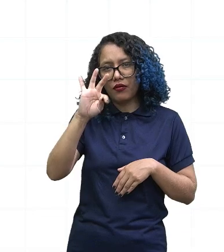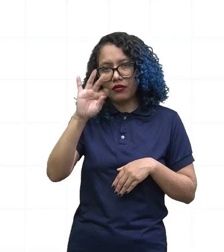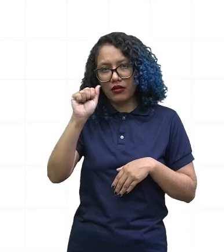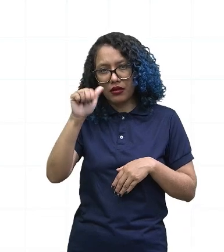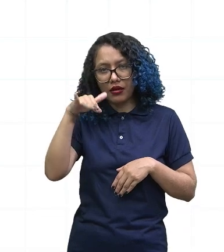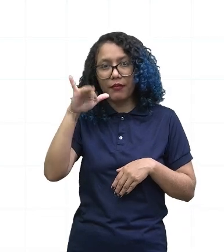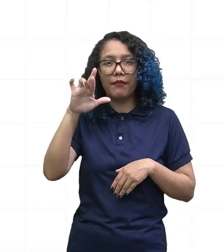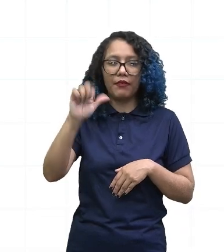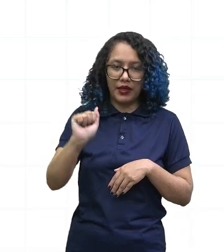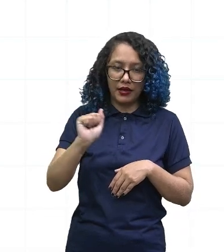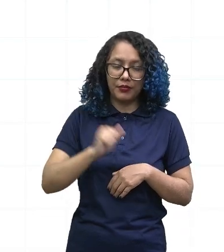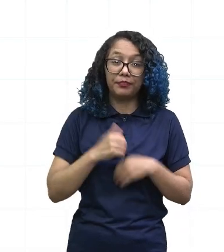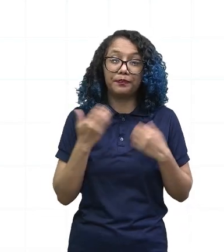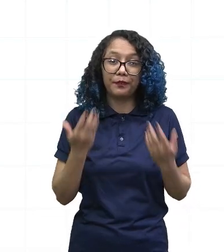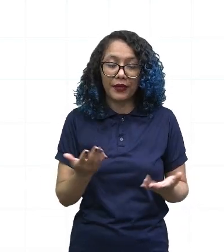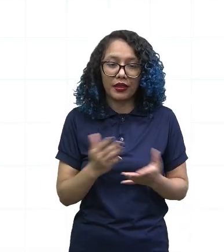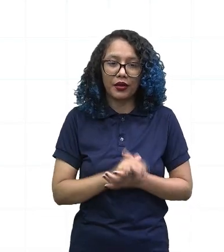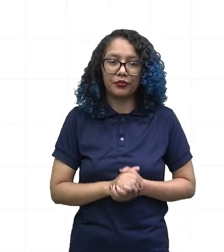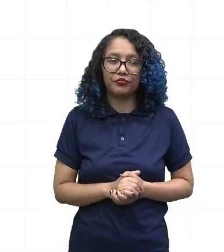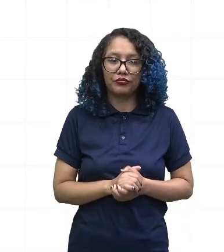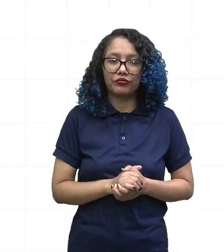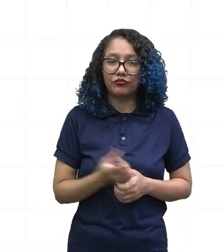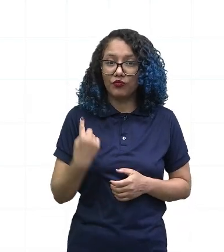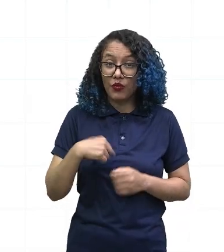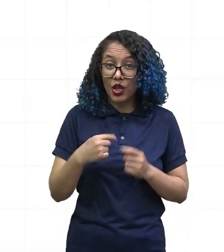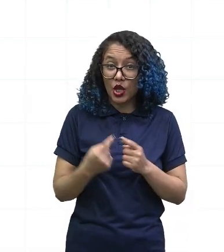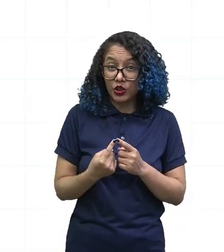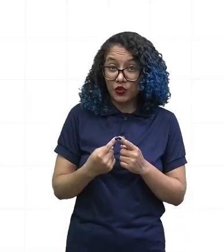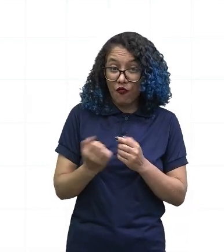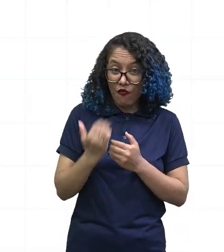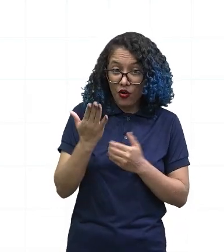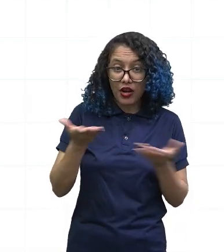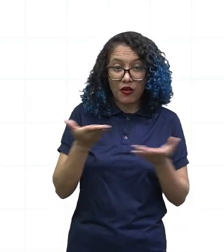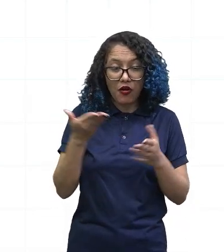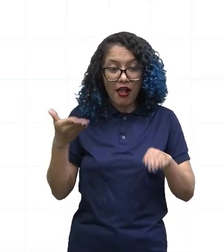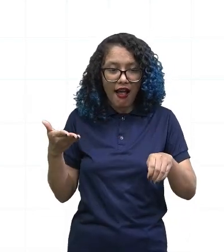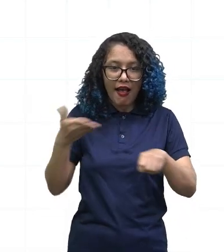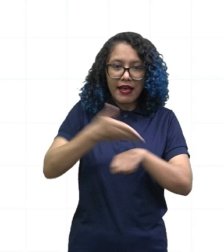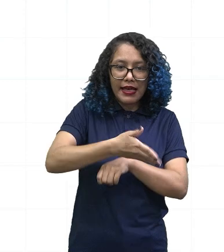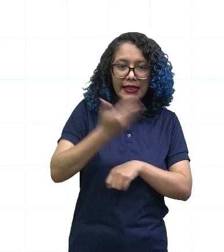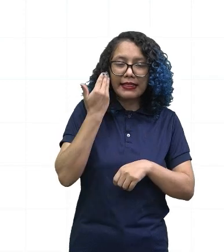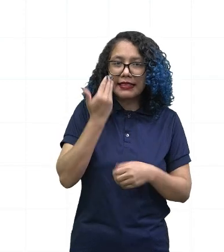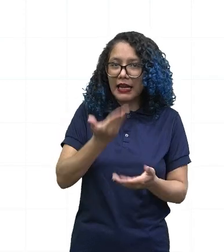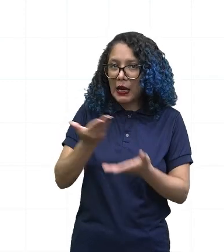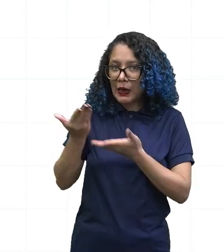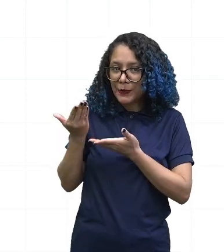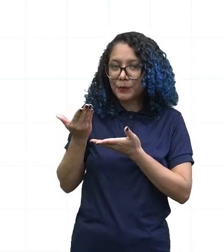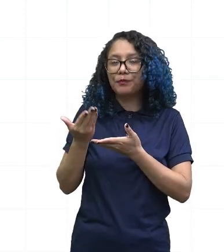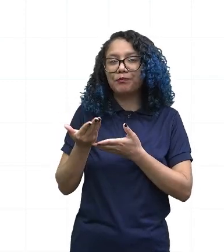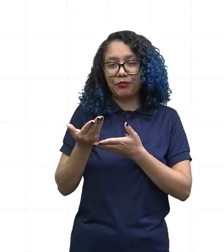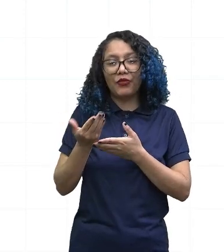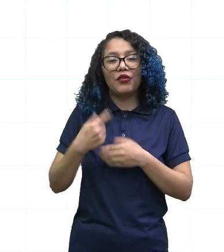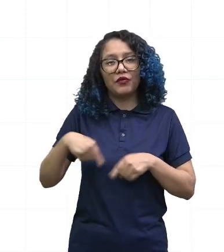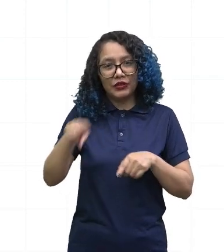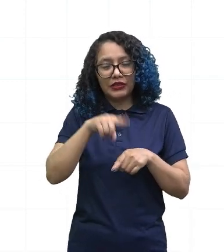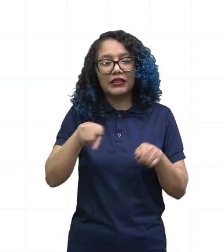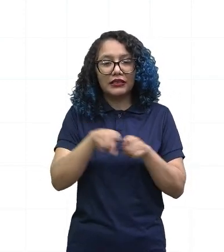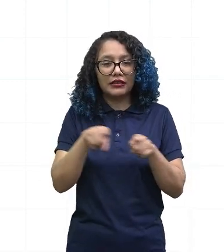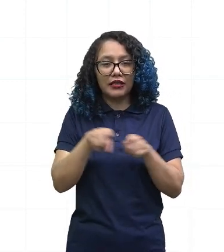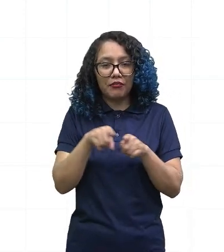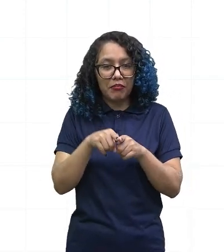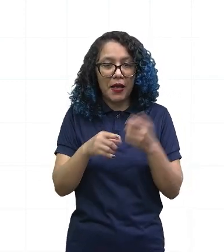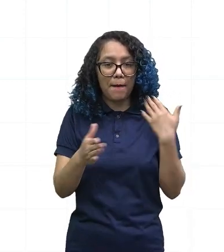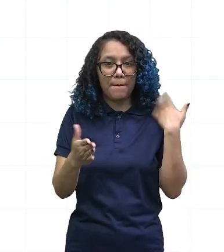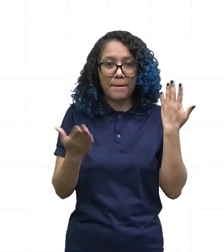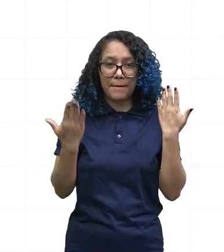Então, pessoal, olha só, a gente estava lá fora, a gente vai entrar juntamente com a Yara e vocês também irão fazer